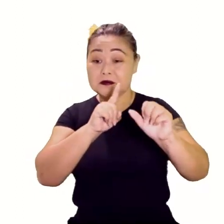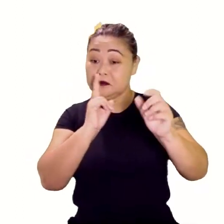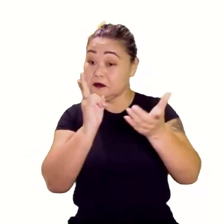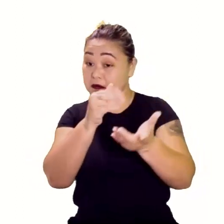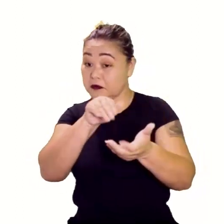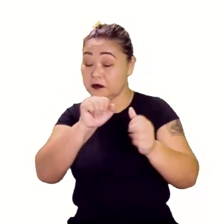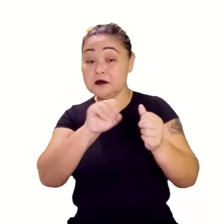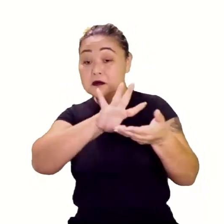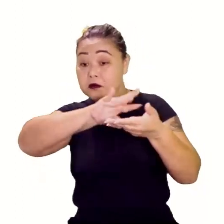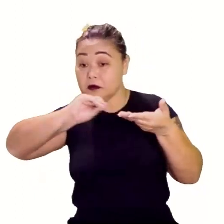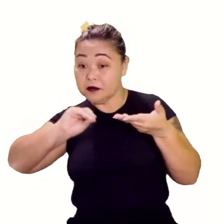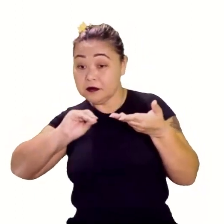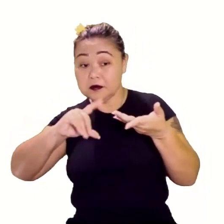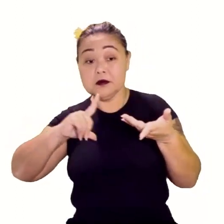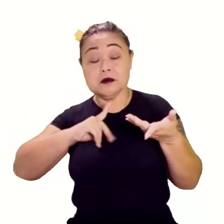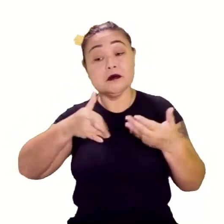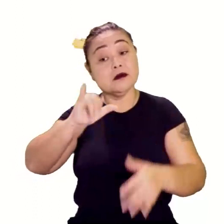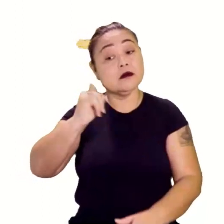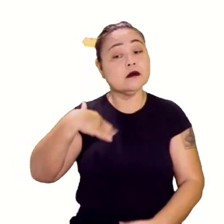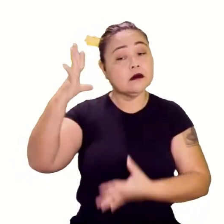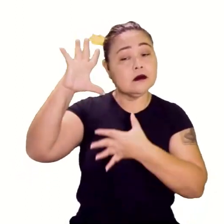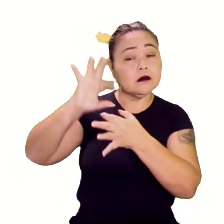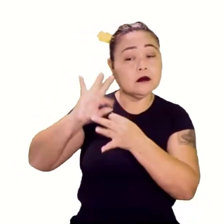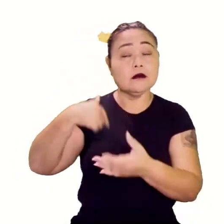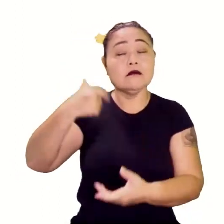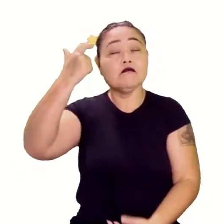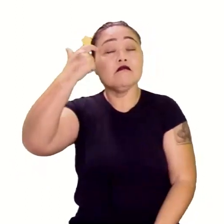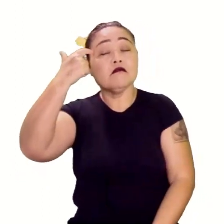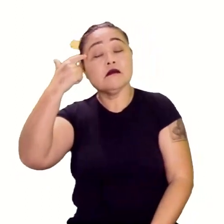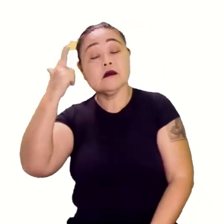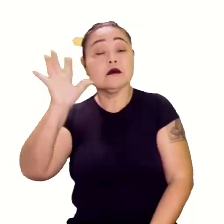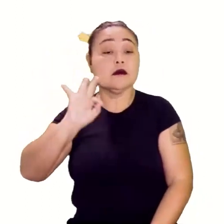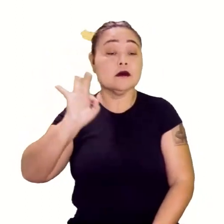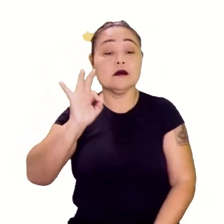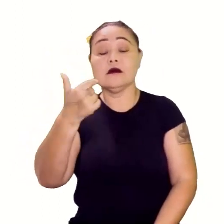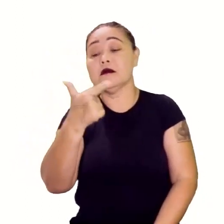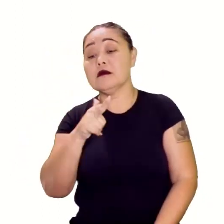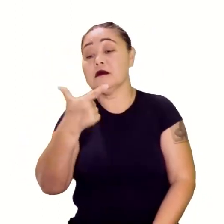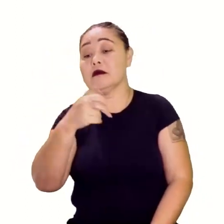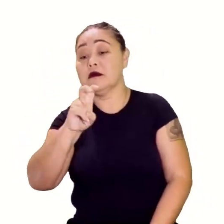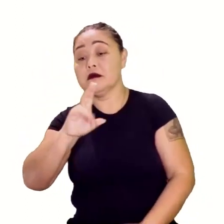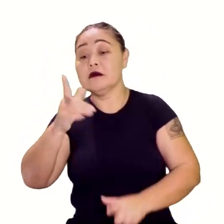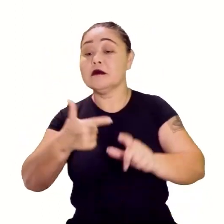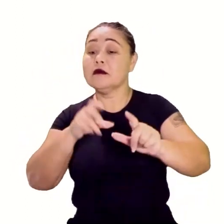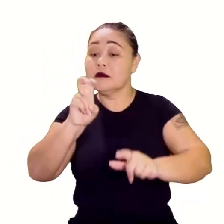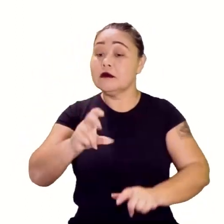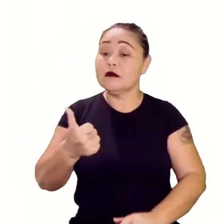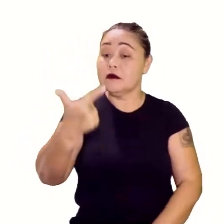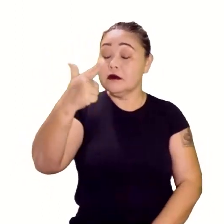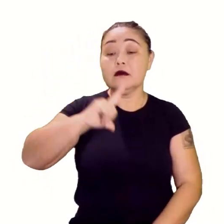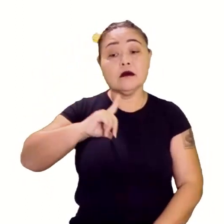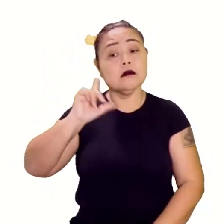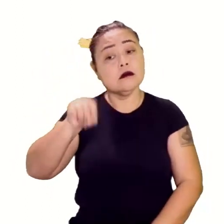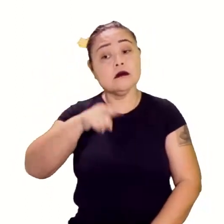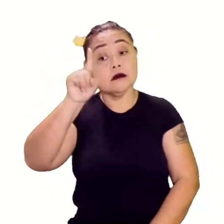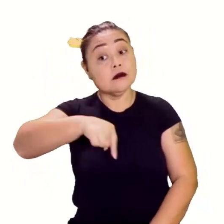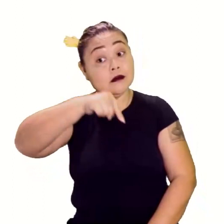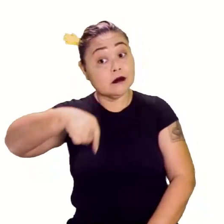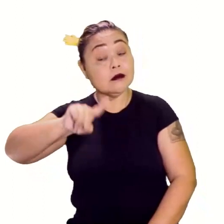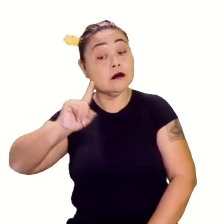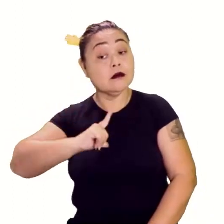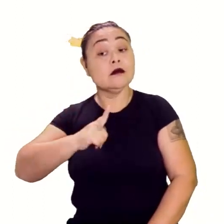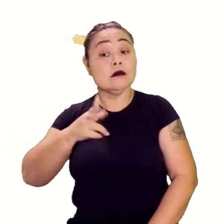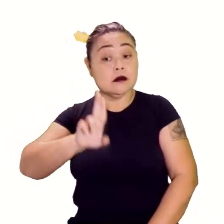é 2, né? Isso só no raciocínio lógico, sem pensar que 25 é 5 ao quadrado, corta as bases e fica com os